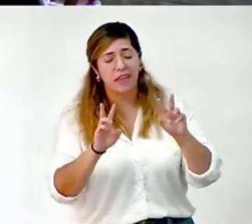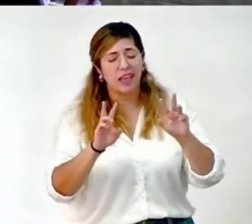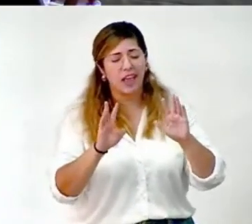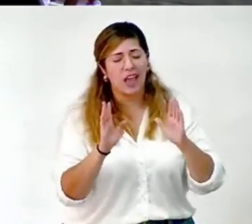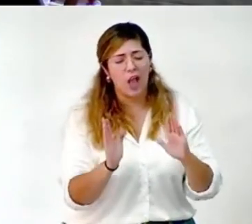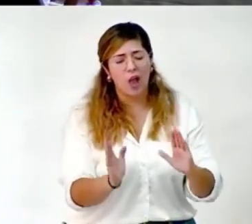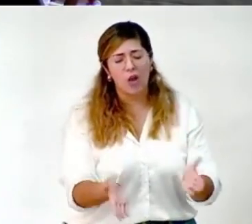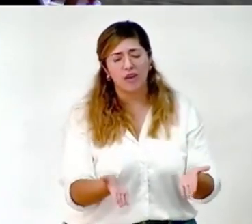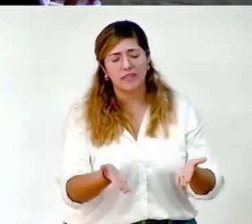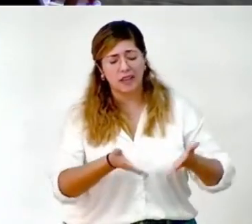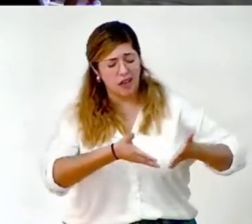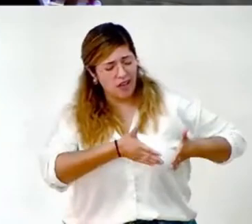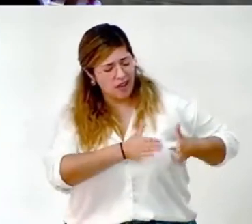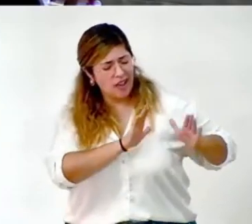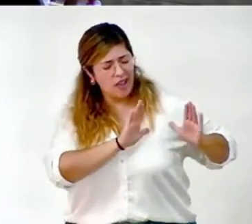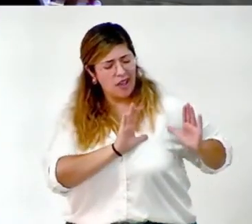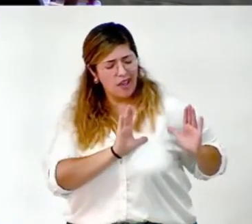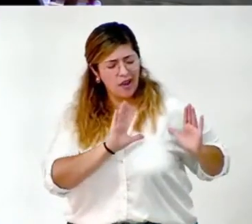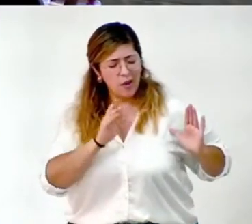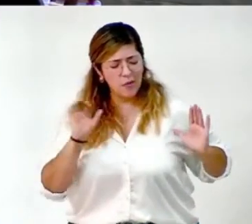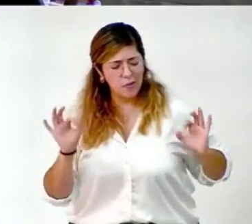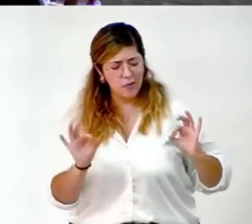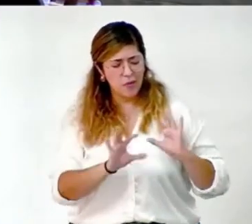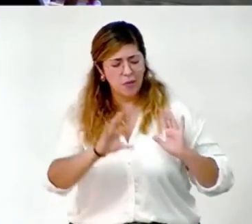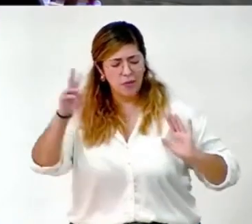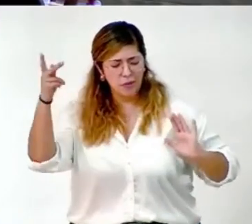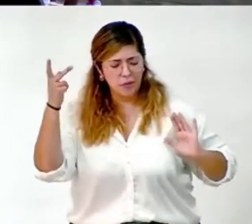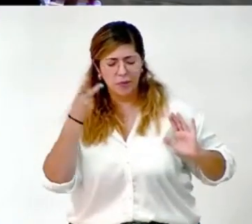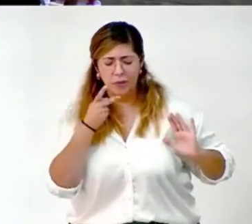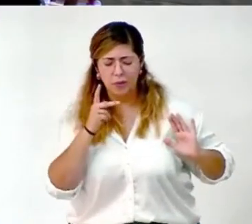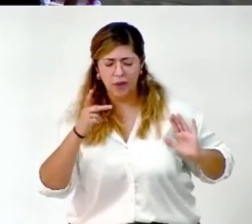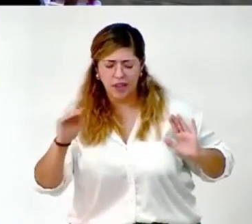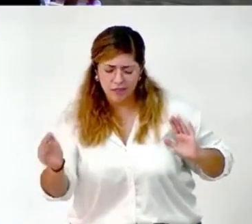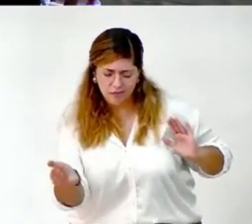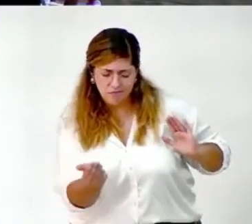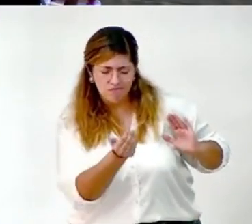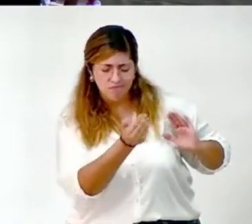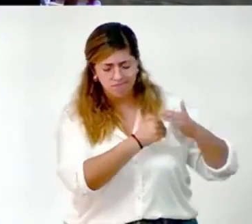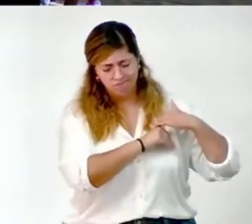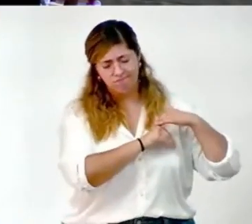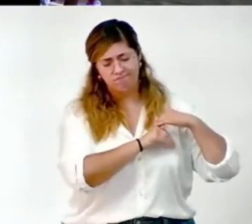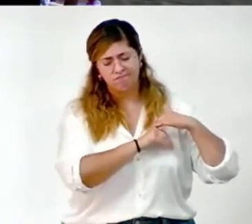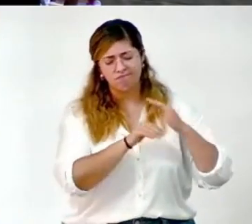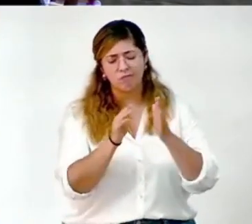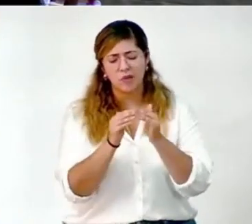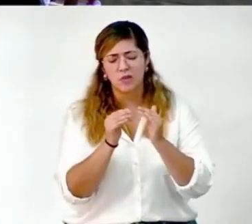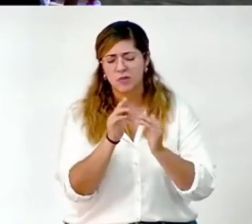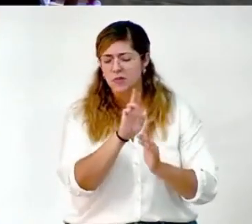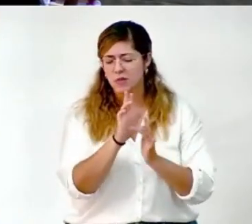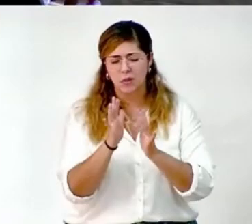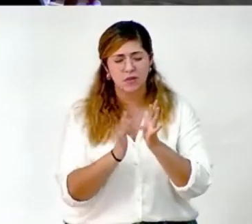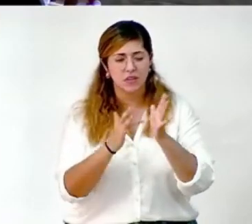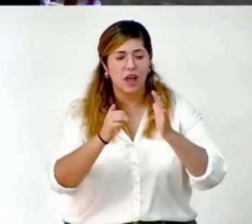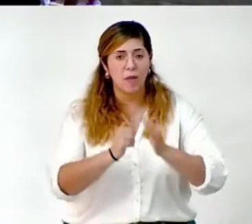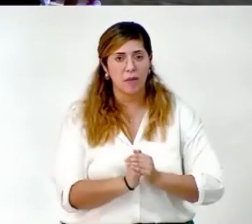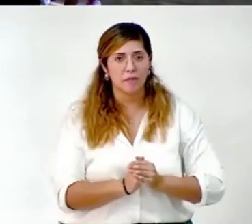nosso coração. Essa é a oração que fazemos no nome de Jesus. Amém.